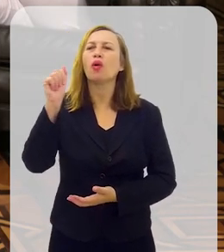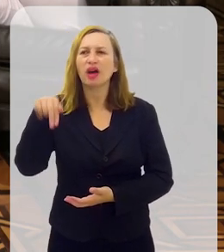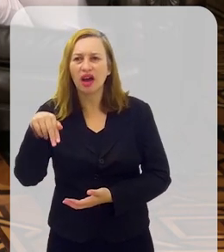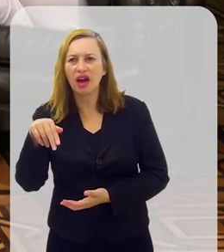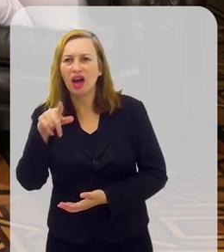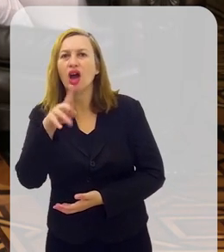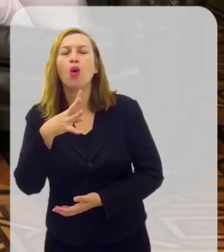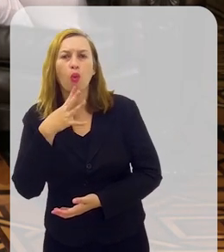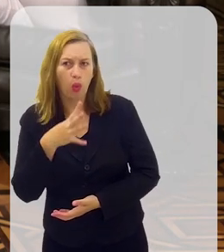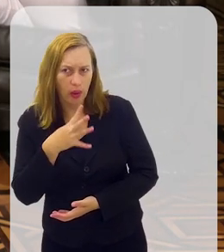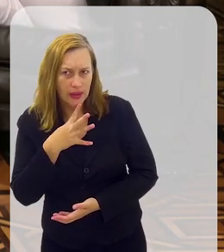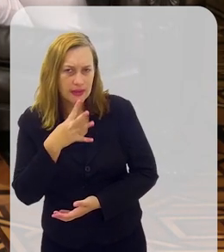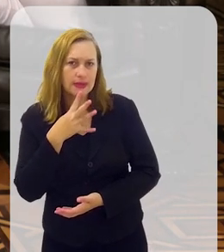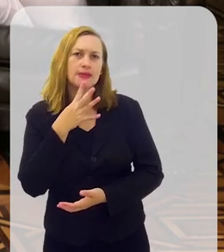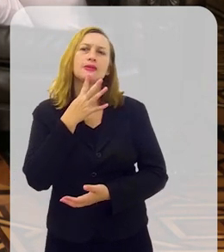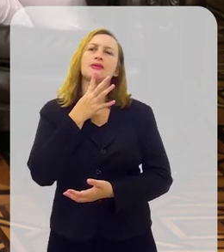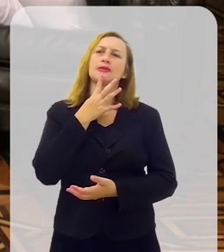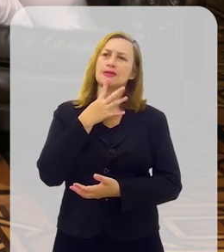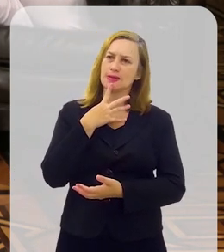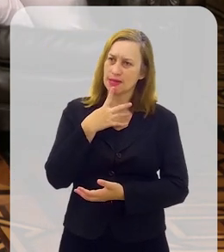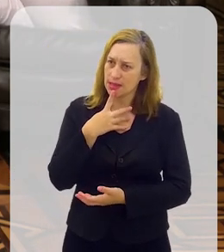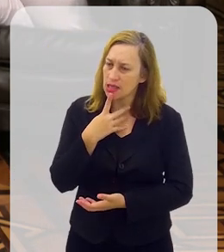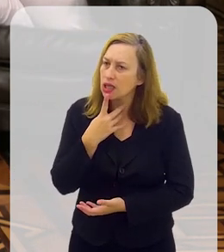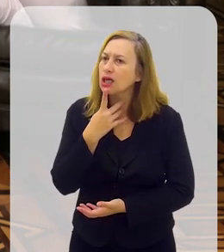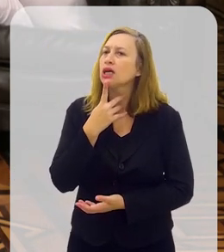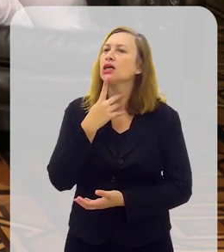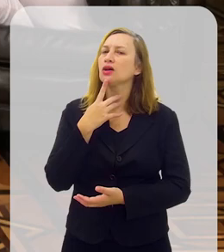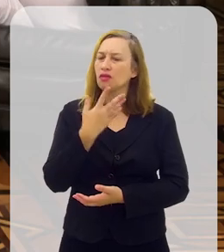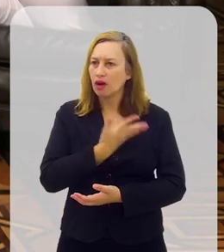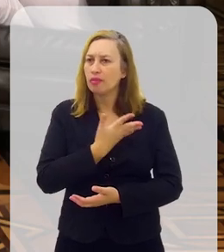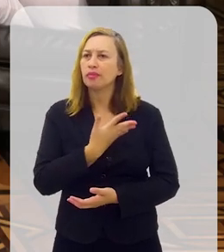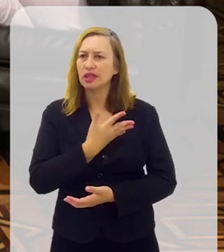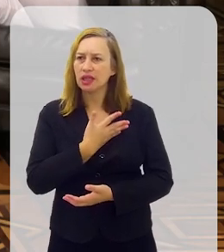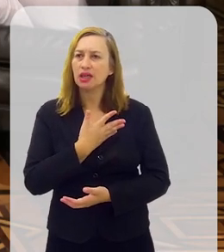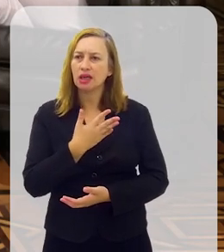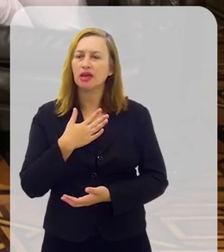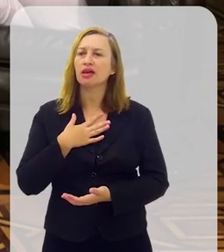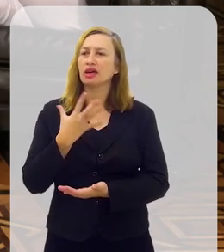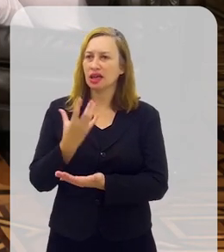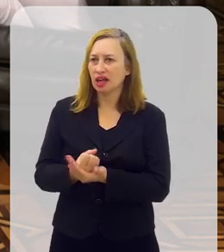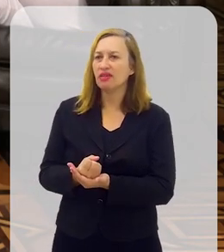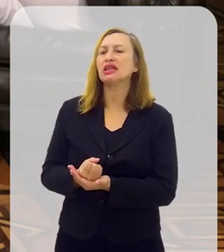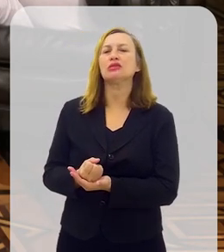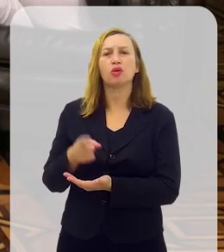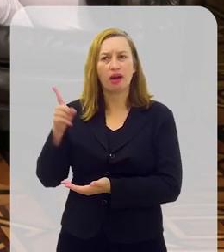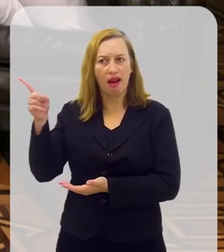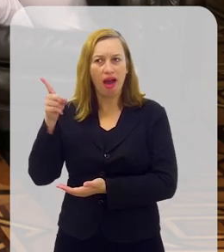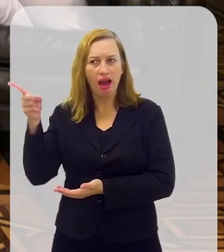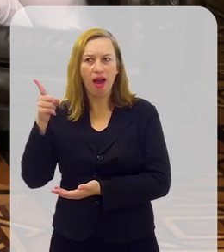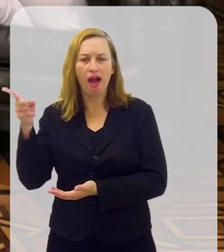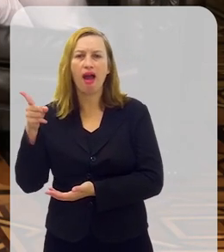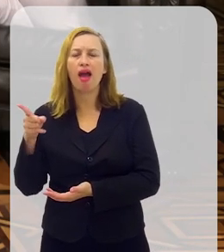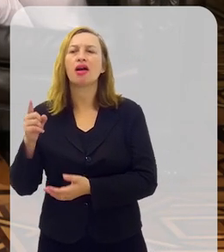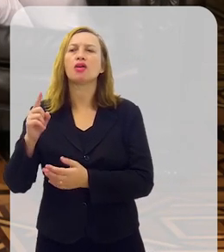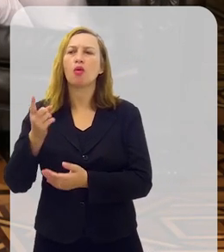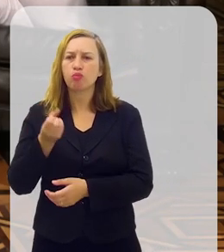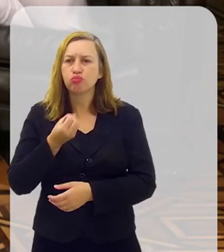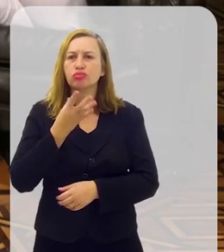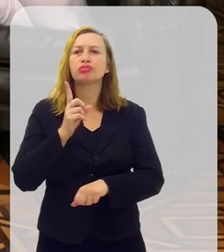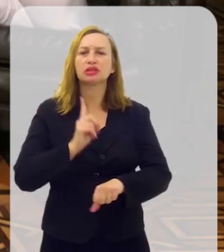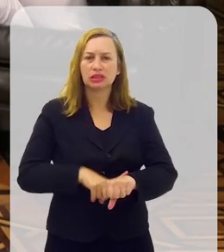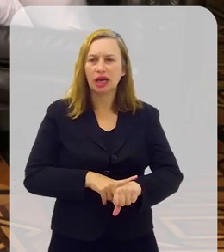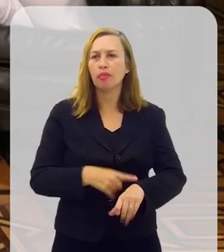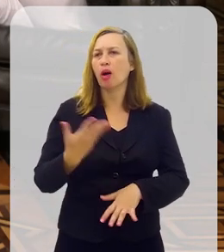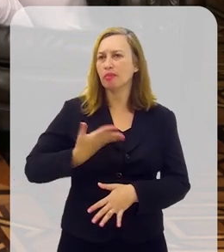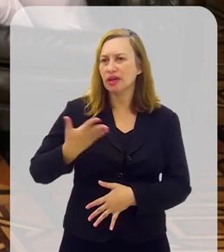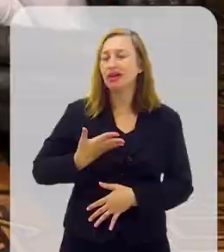joran conheceu o joran Sim joran joran foi um grande amigo ele foi da gravadora Line Record é mesmo foi foi durante um bom